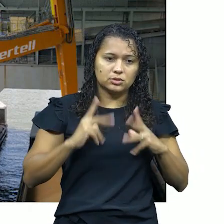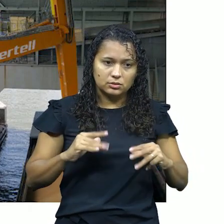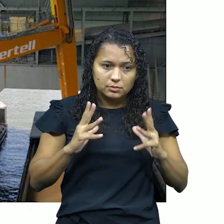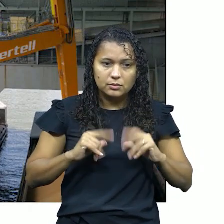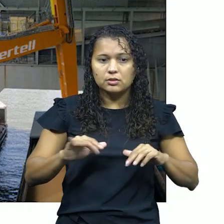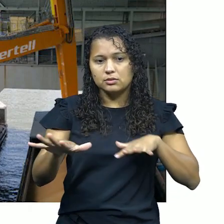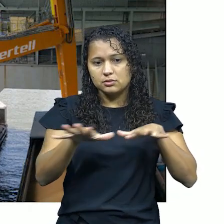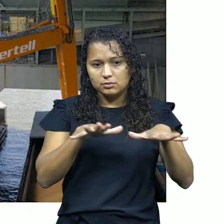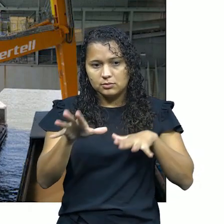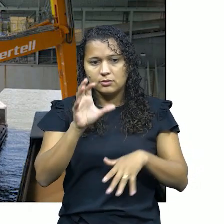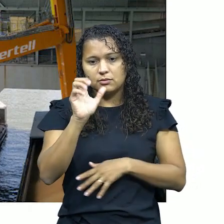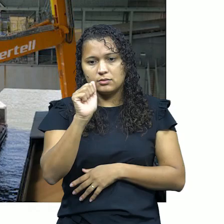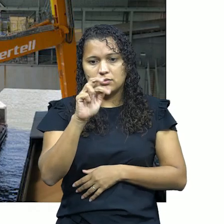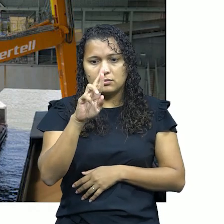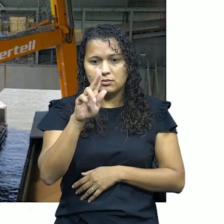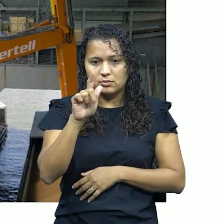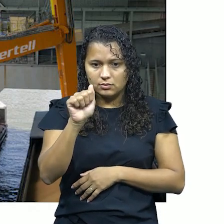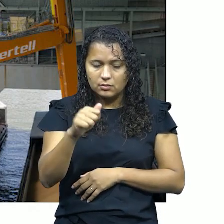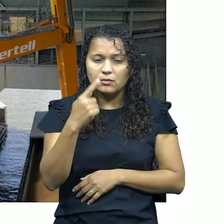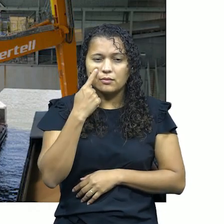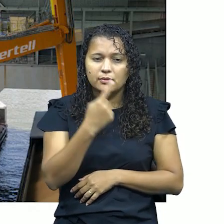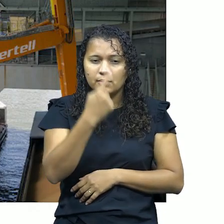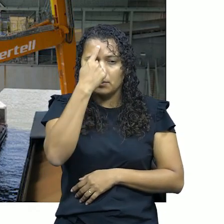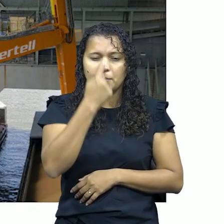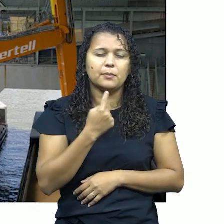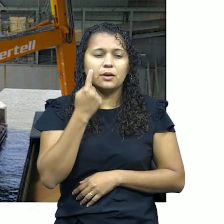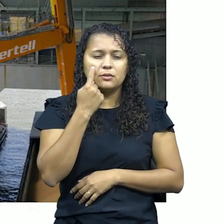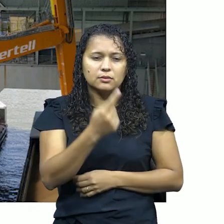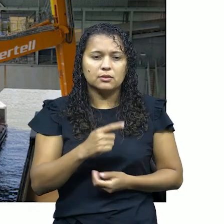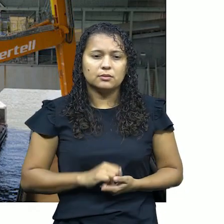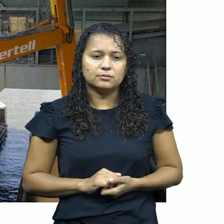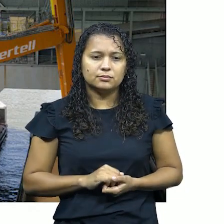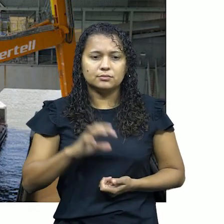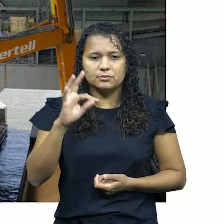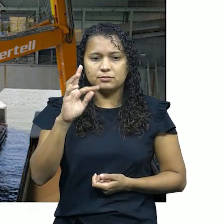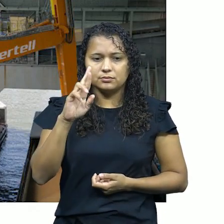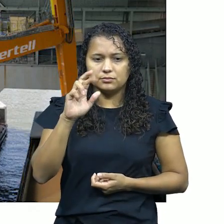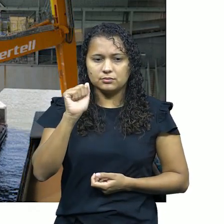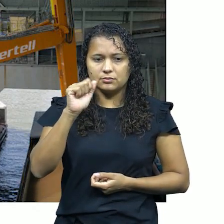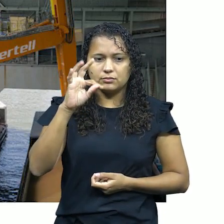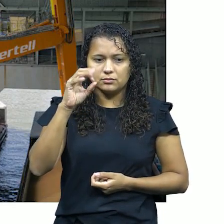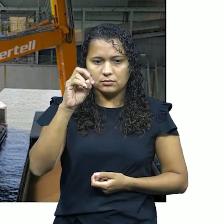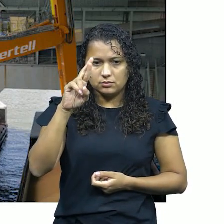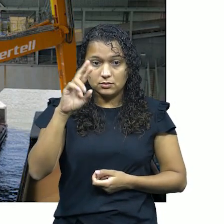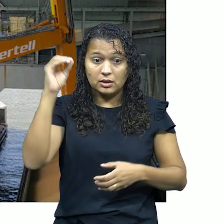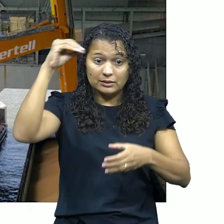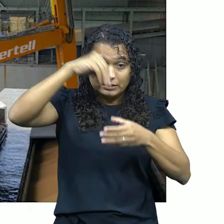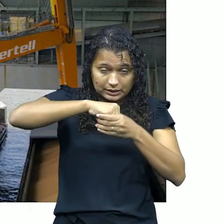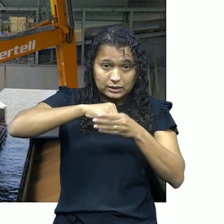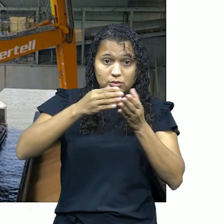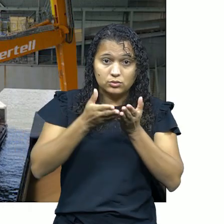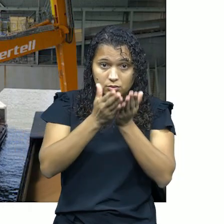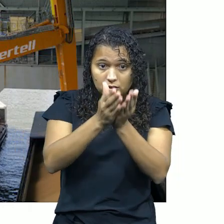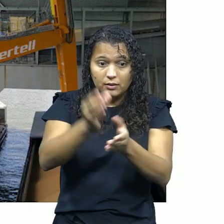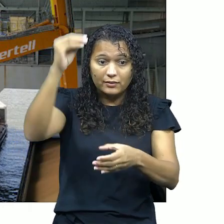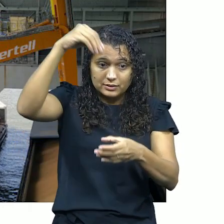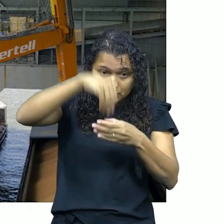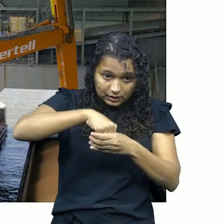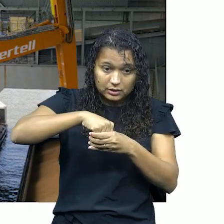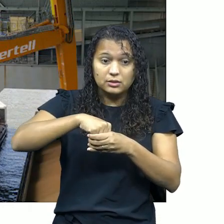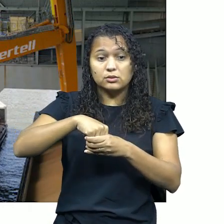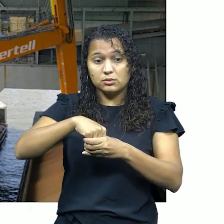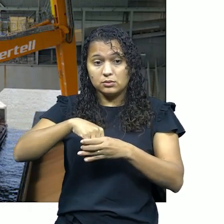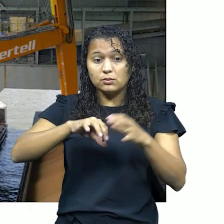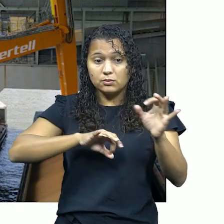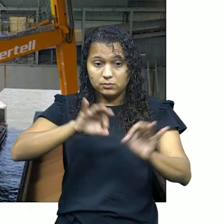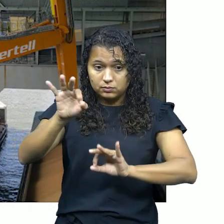limpeza, além de movimentação de carga. Então, como vocês podem ver nessa imagem, o trator ele está dentro do navio, exatamente no porão,